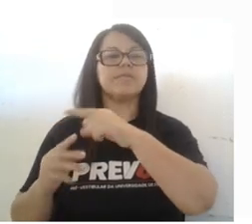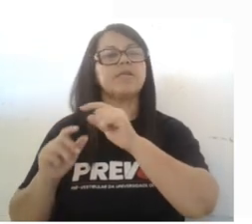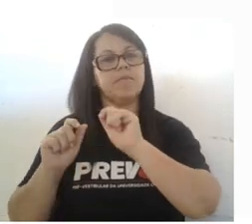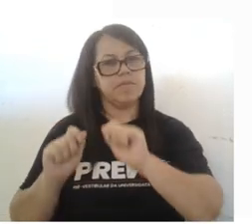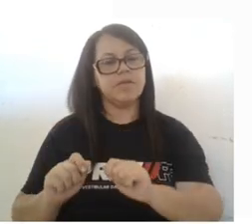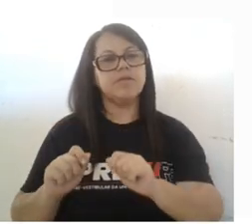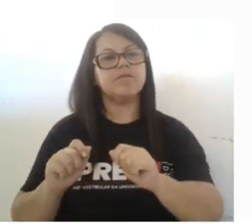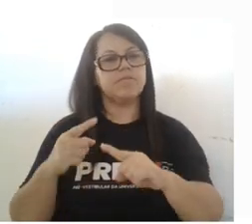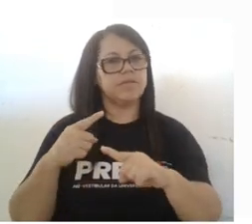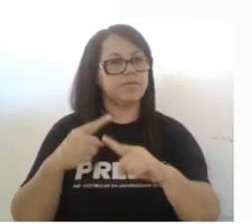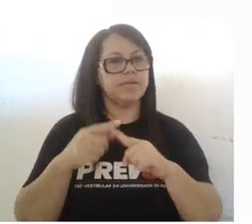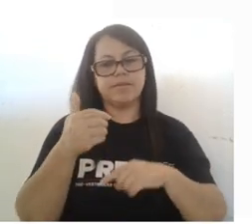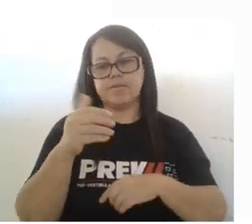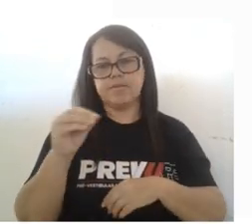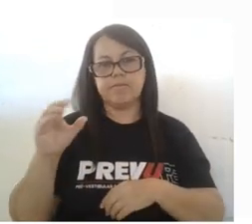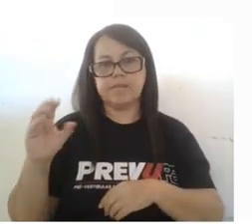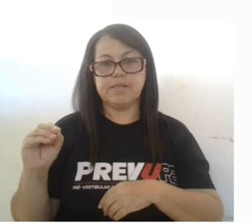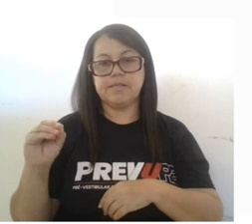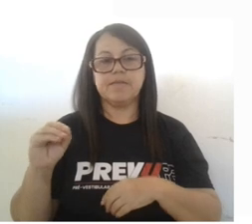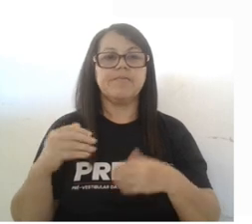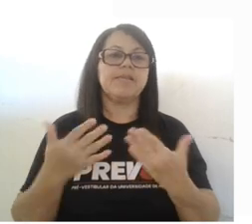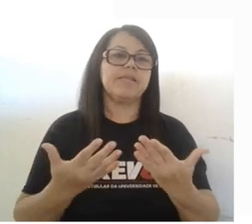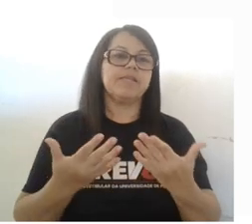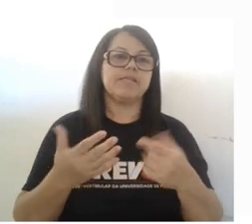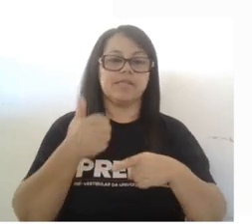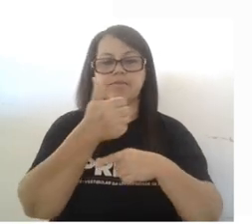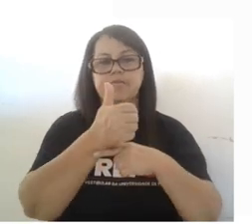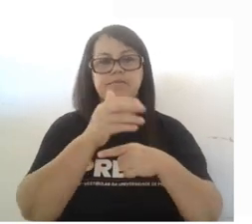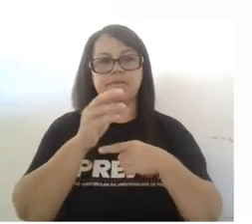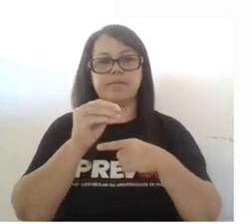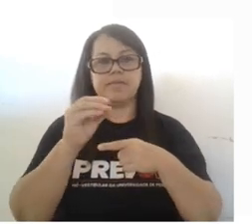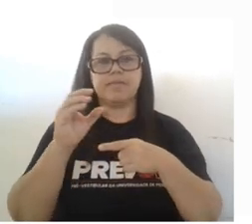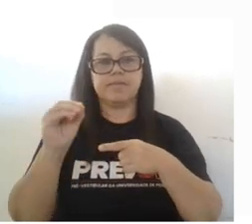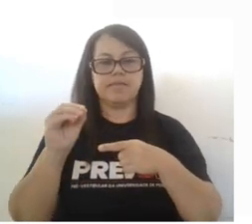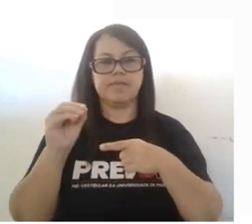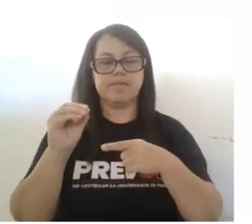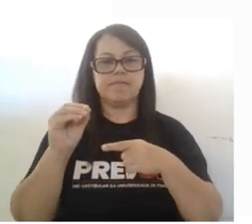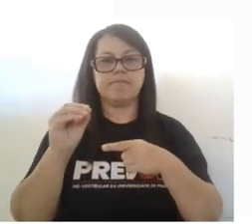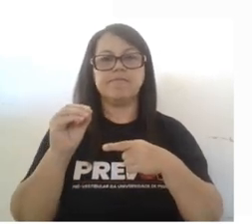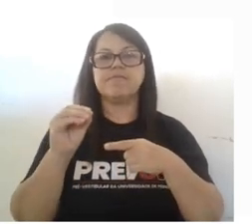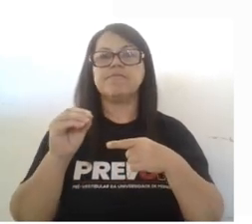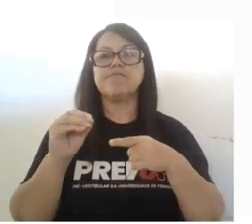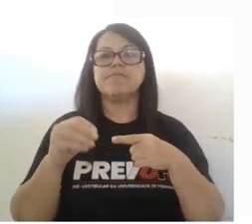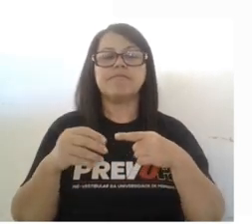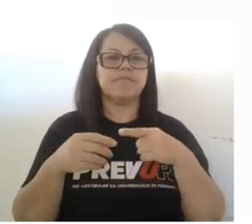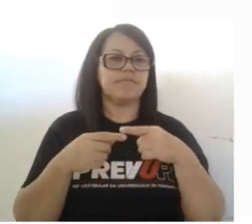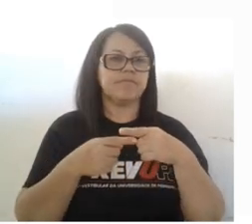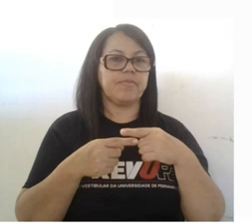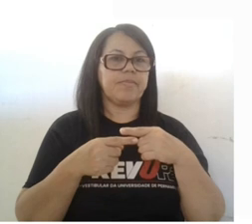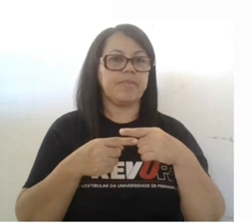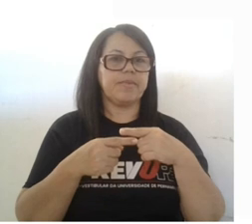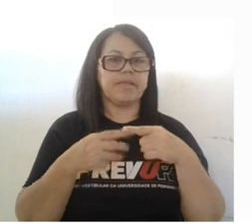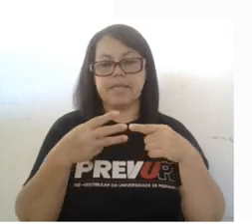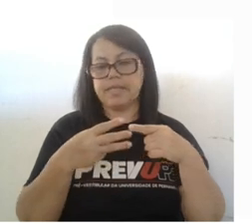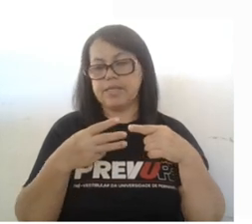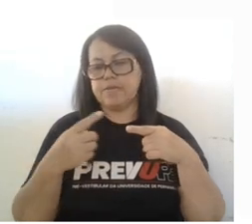eu faço a multiplicação por 100. Então, vamos ter 100 vezes 1, 100. E 3